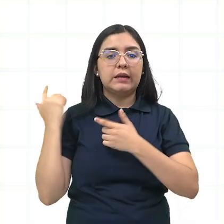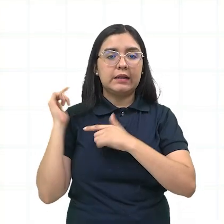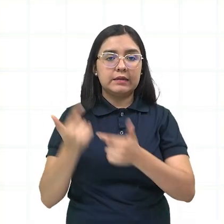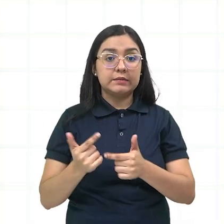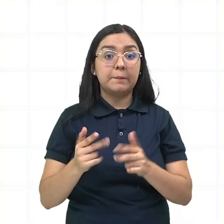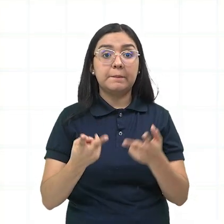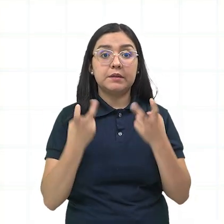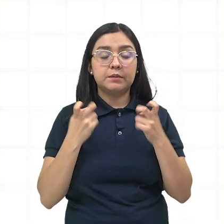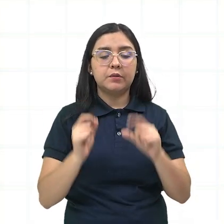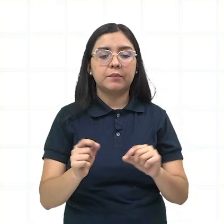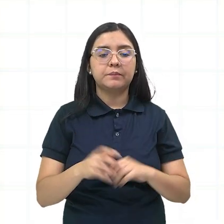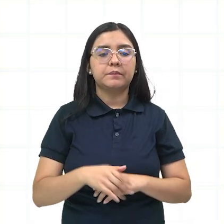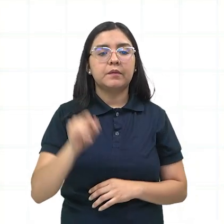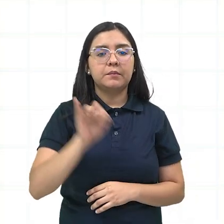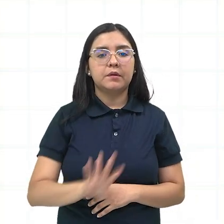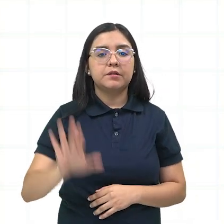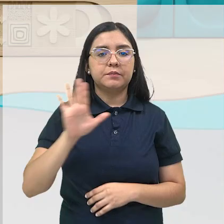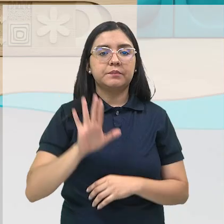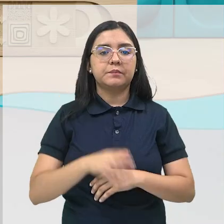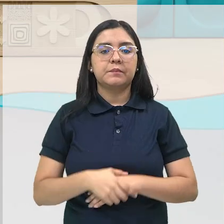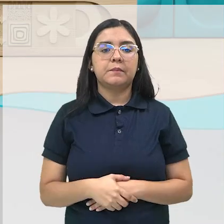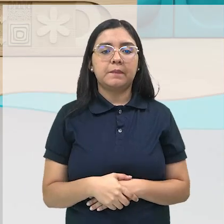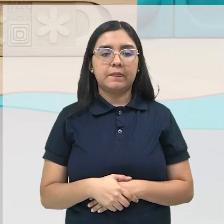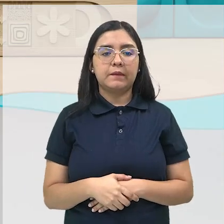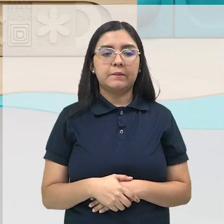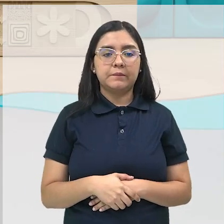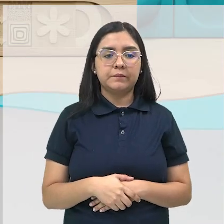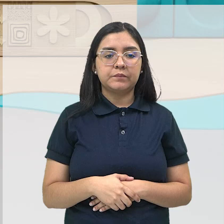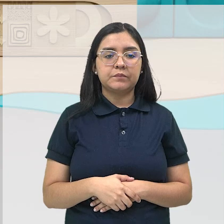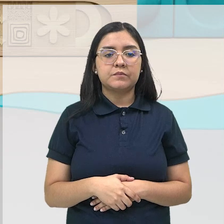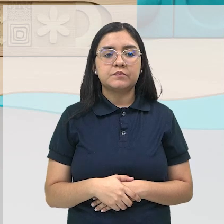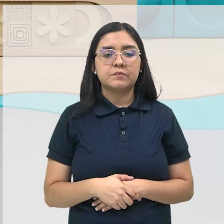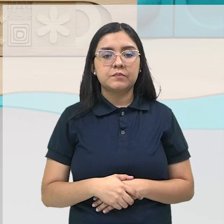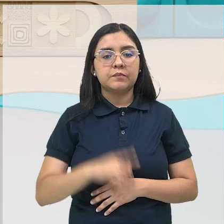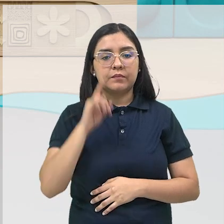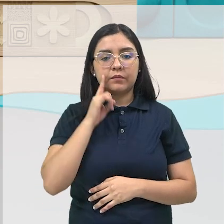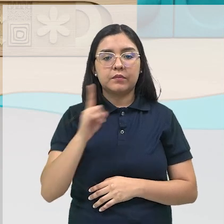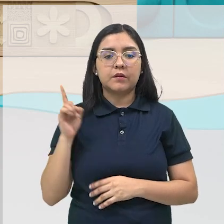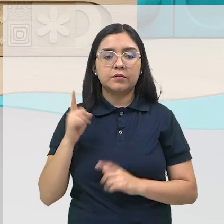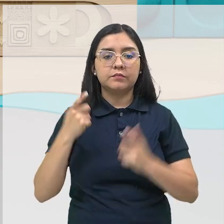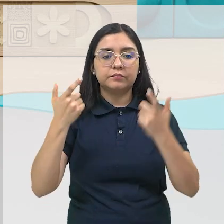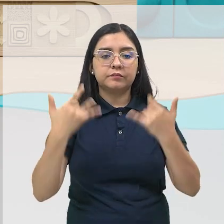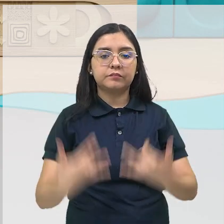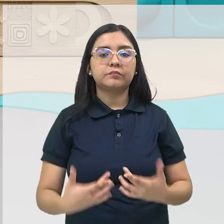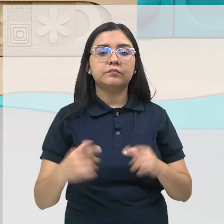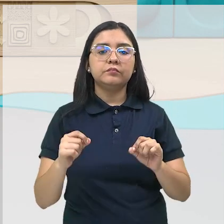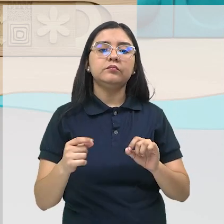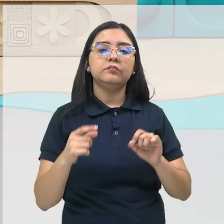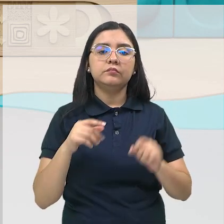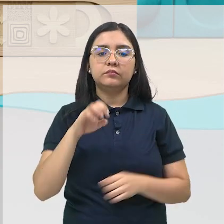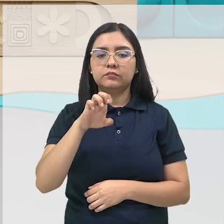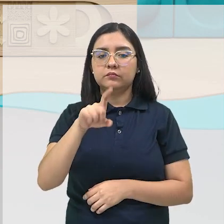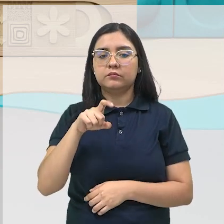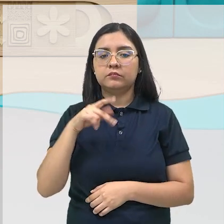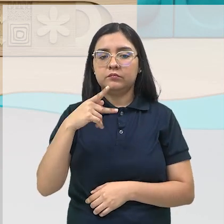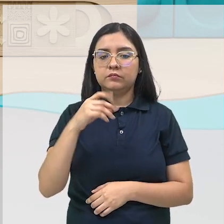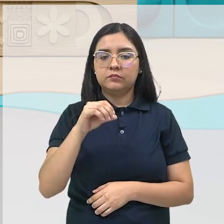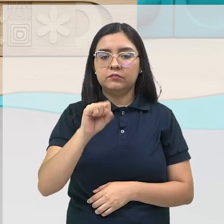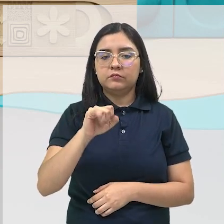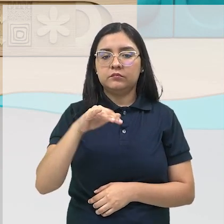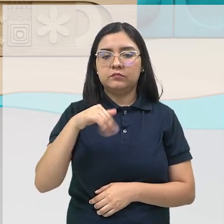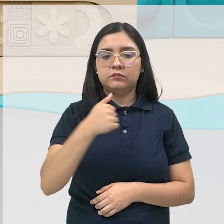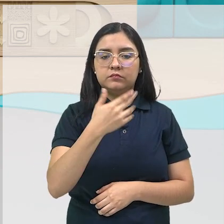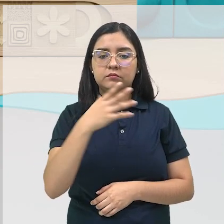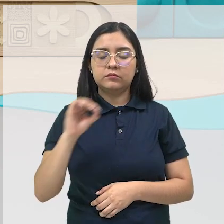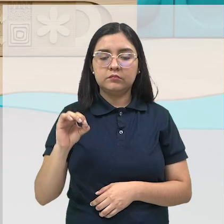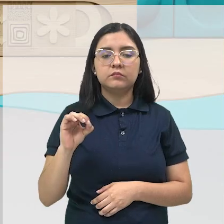disso, perceba essa imagem aqui, que é exatamente o que a gente estava falando. A exposição que eu tenho como